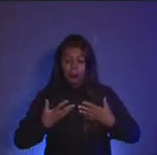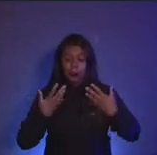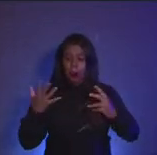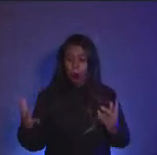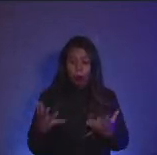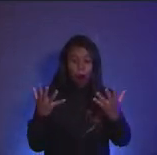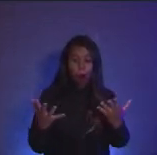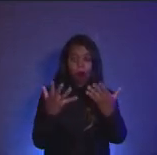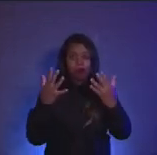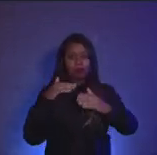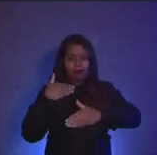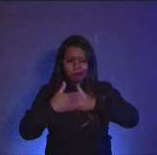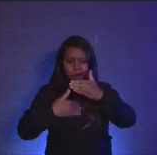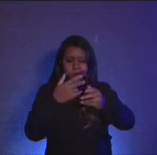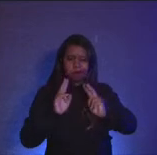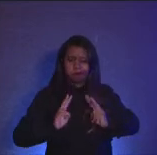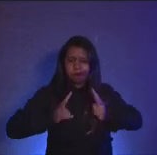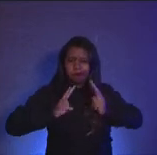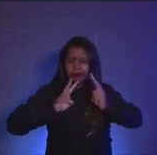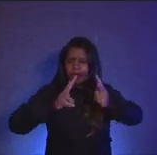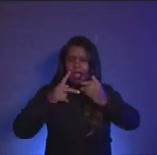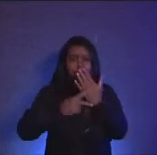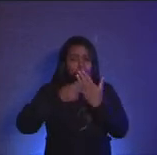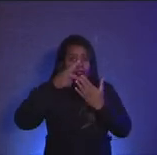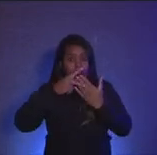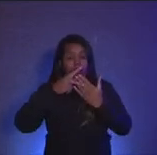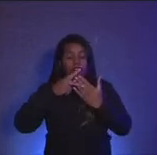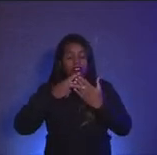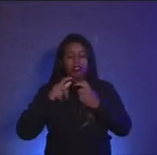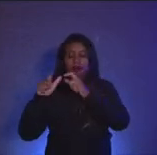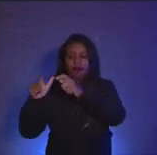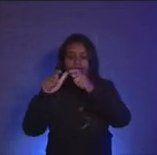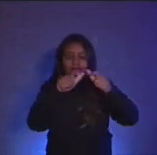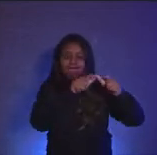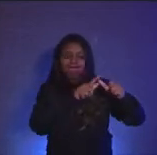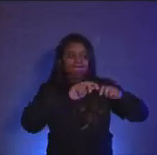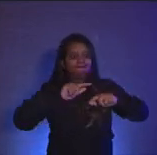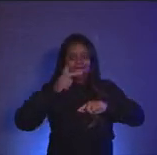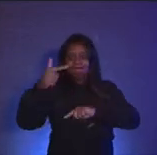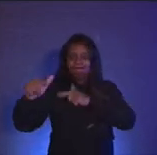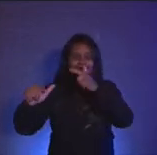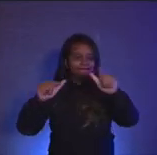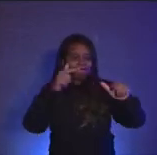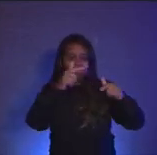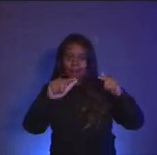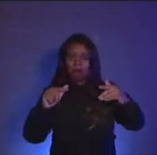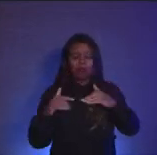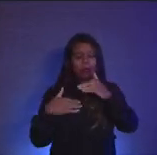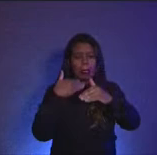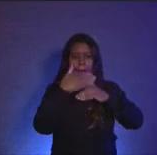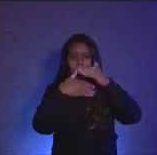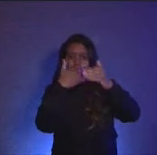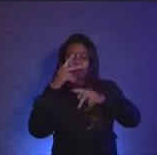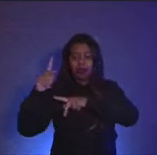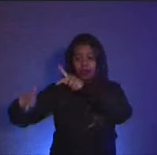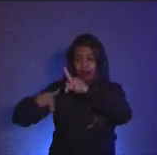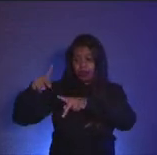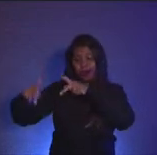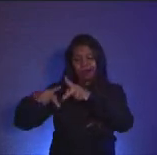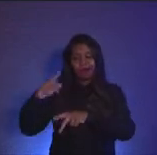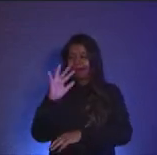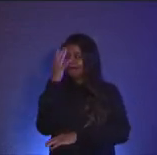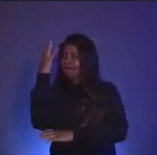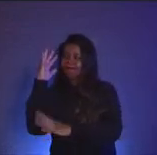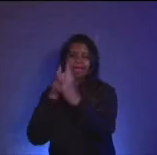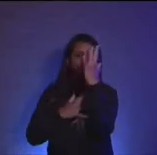esse projeto e, quem sabe, replicar para outros biomas nesse momento, quem sabe, de reconstrução das políticas ambientais e